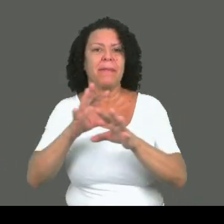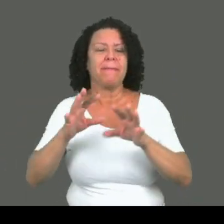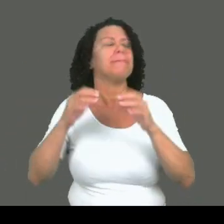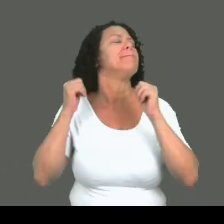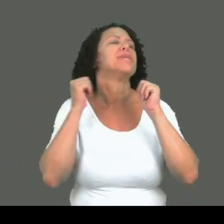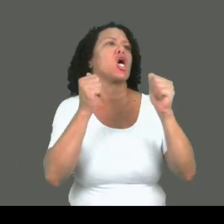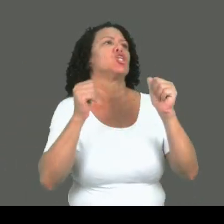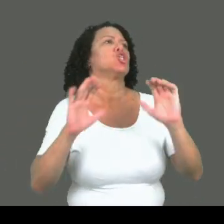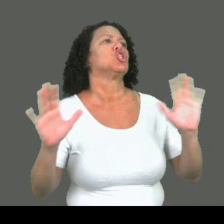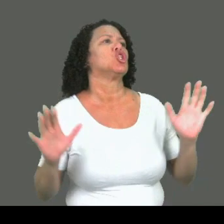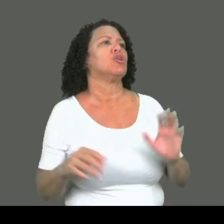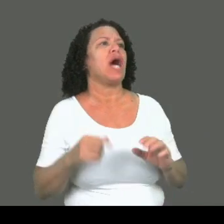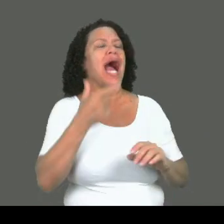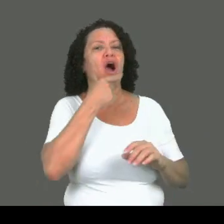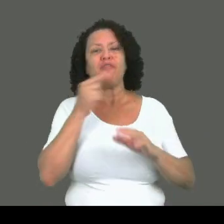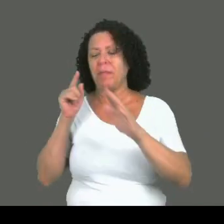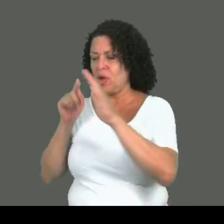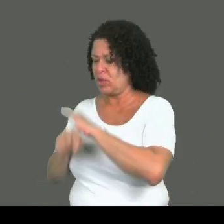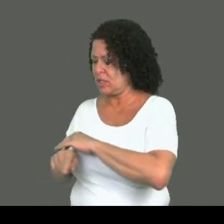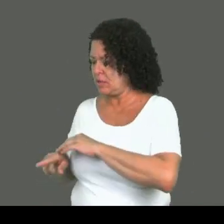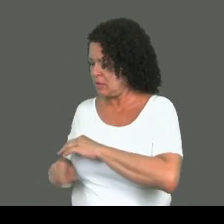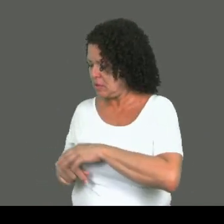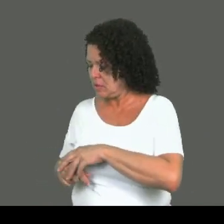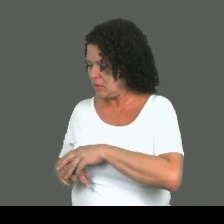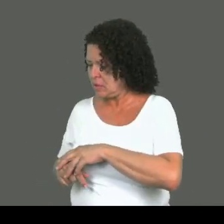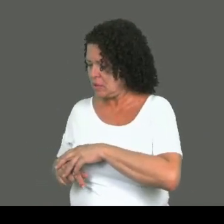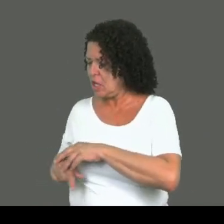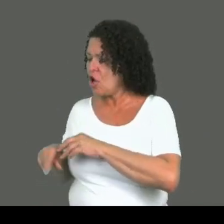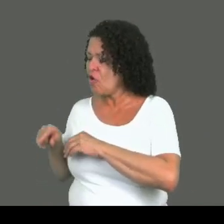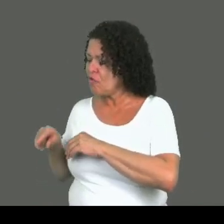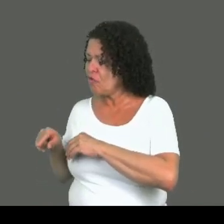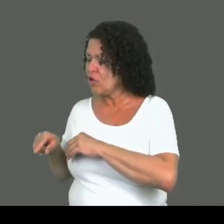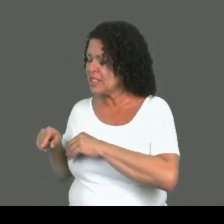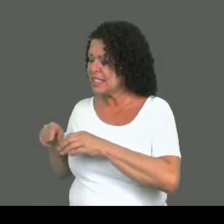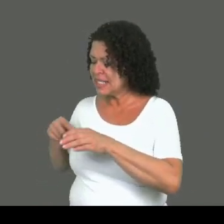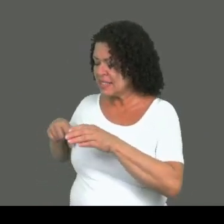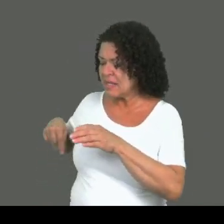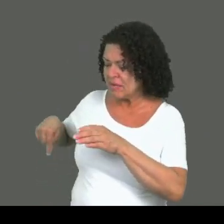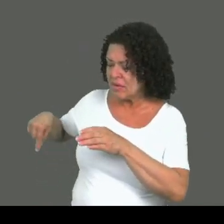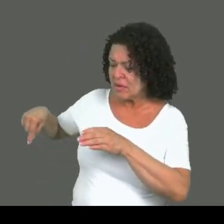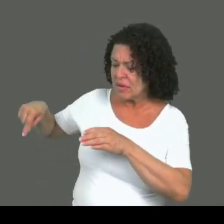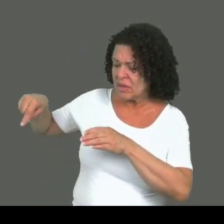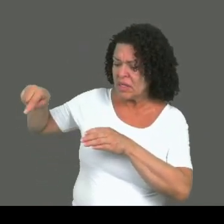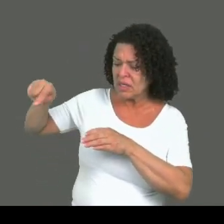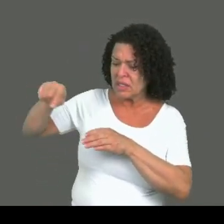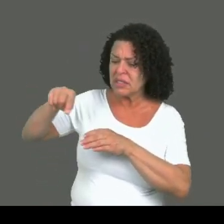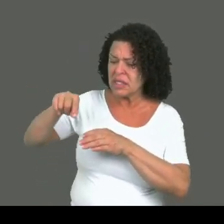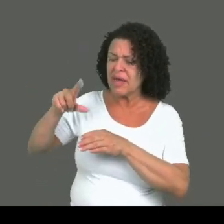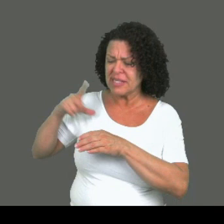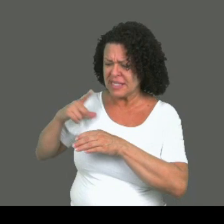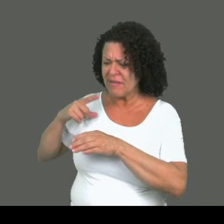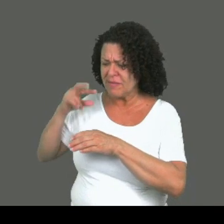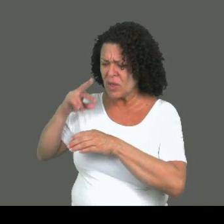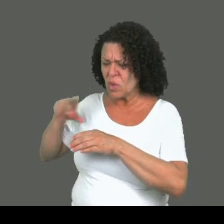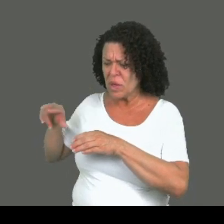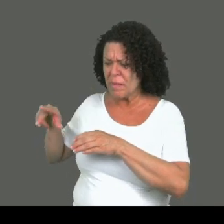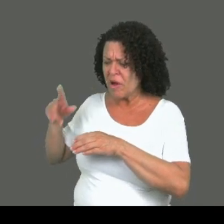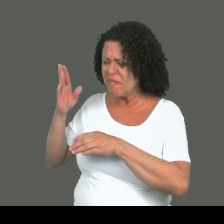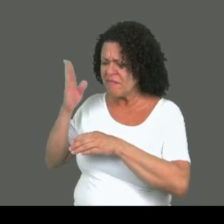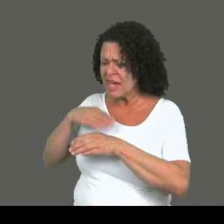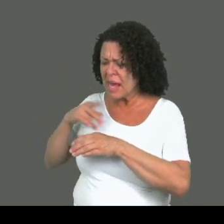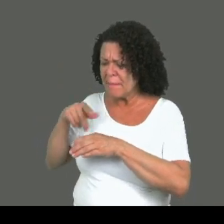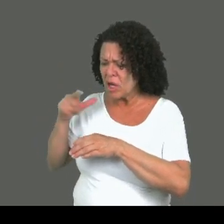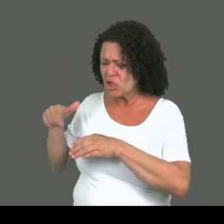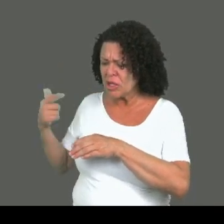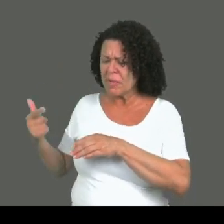"Pronto." Aí o velho perguntou-lhe: "Quando você estava por aí, viu algum irmão falar mal de